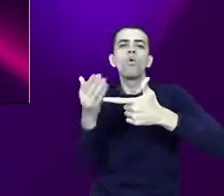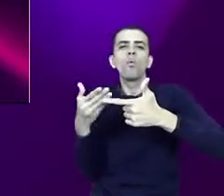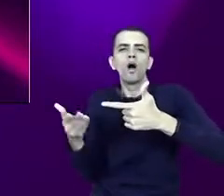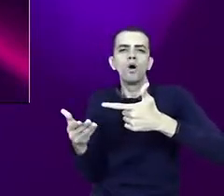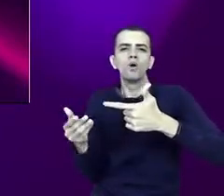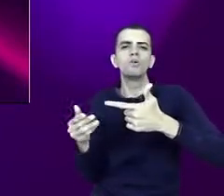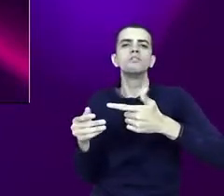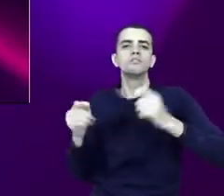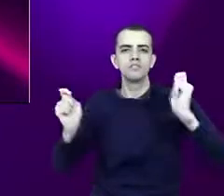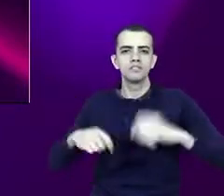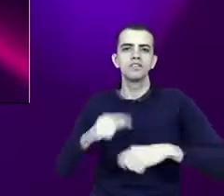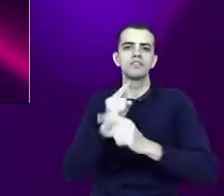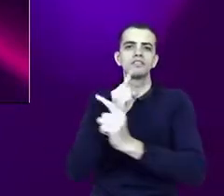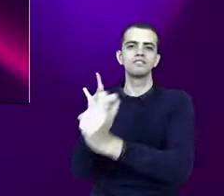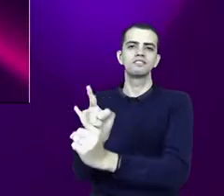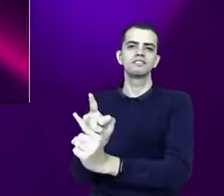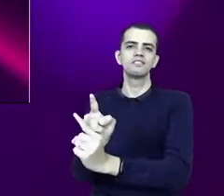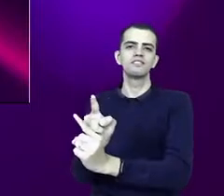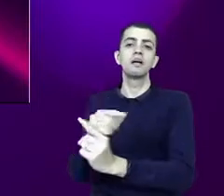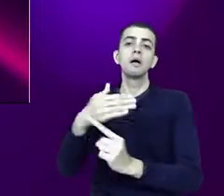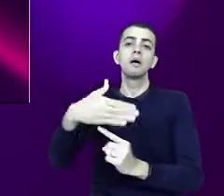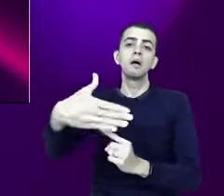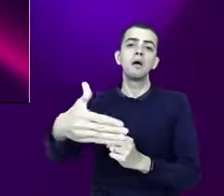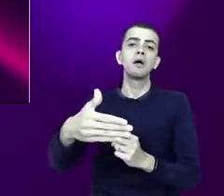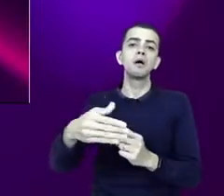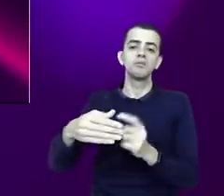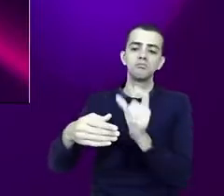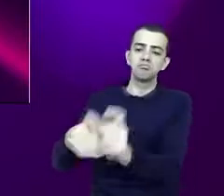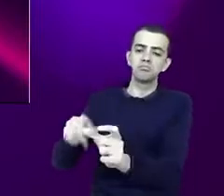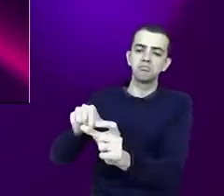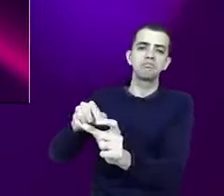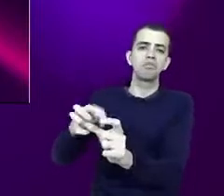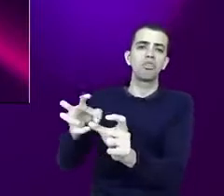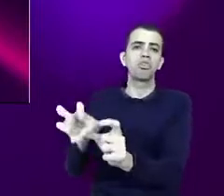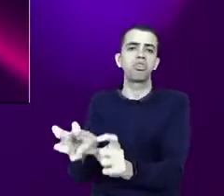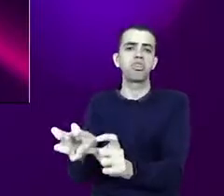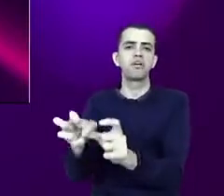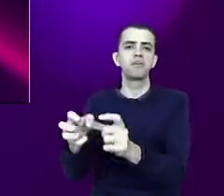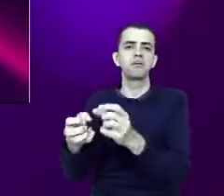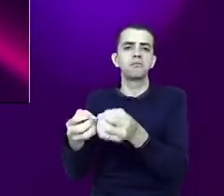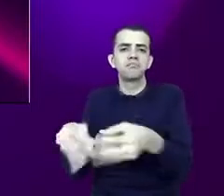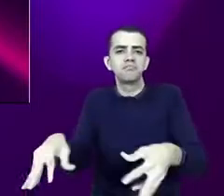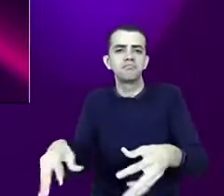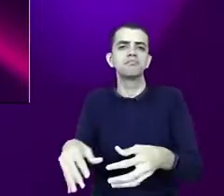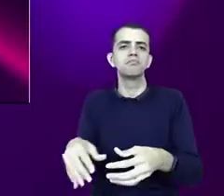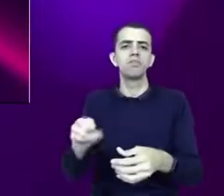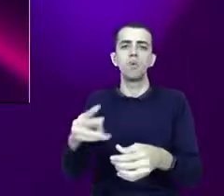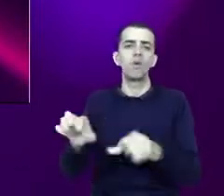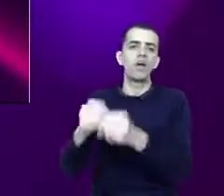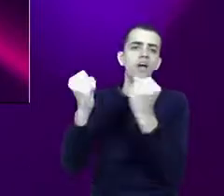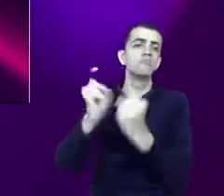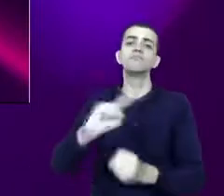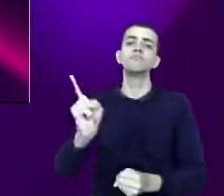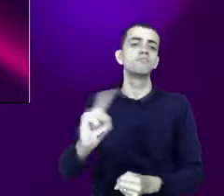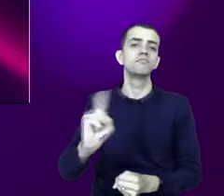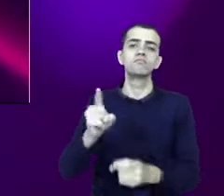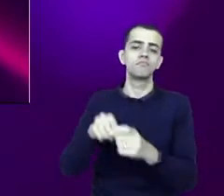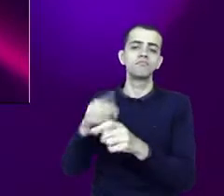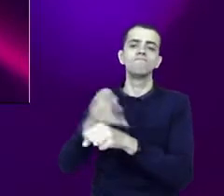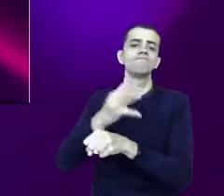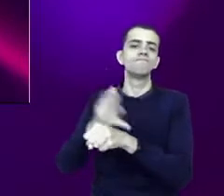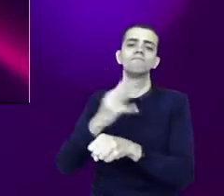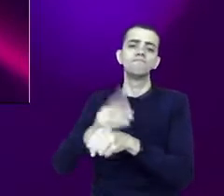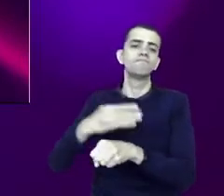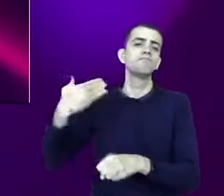orientá-lo na sua vida, para que isso não ocorra, para esse implante durar mais, para diminuir a chance de uma instabilidade protética e de dores articulares.